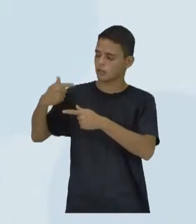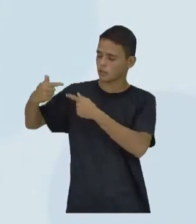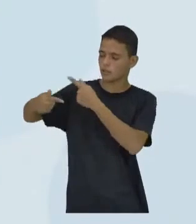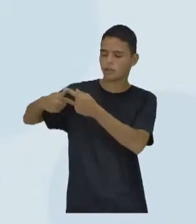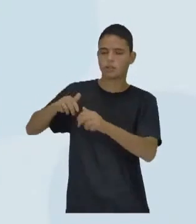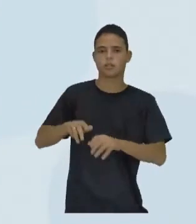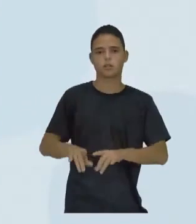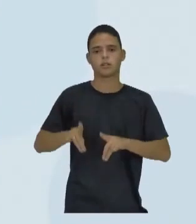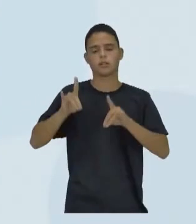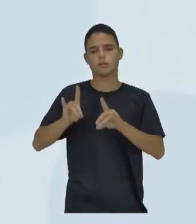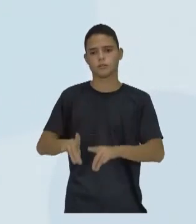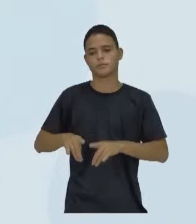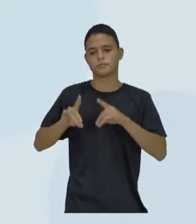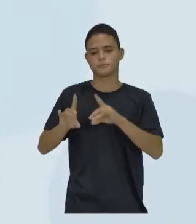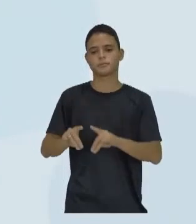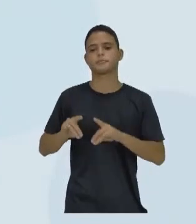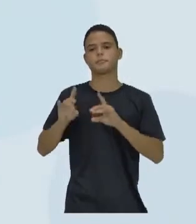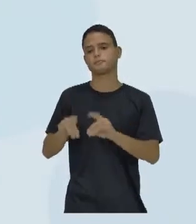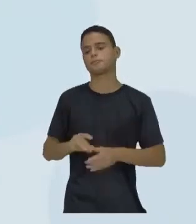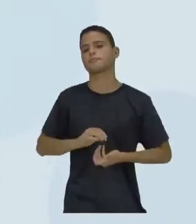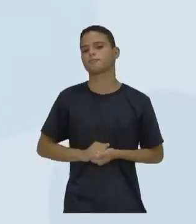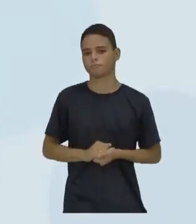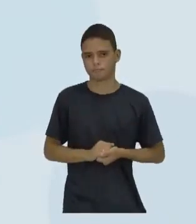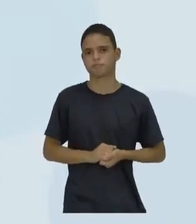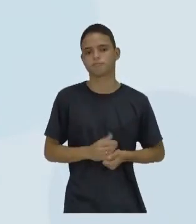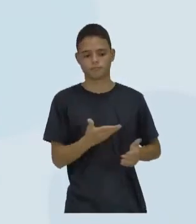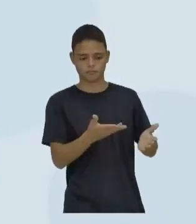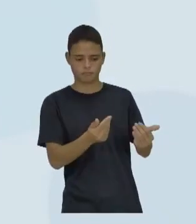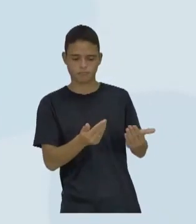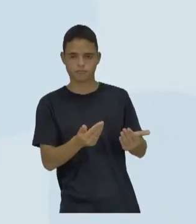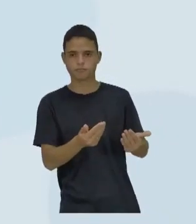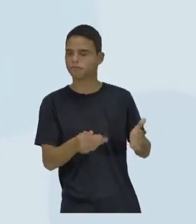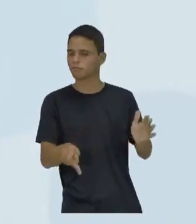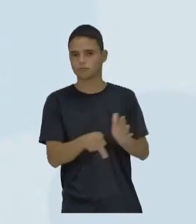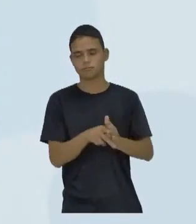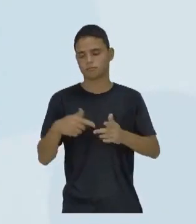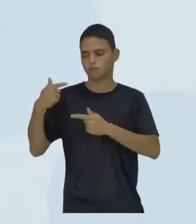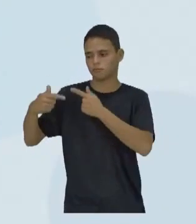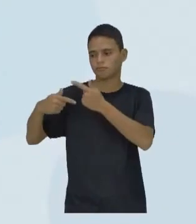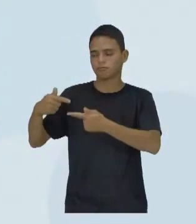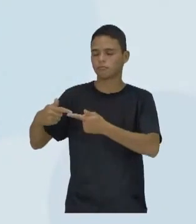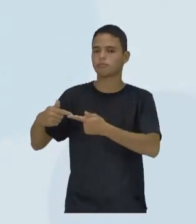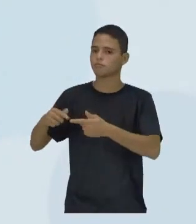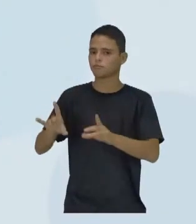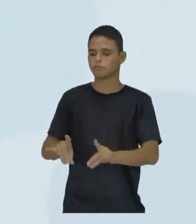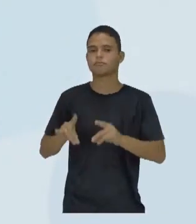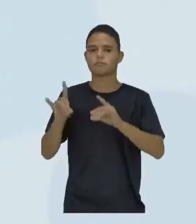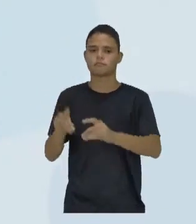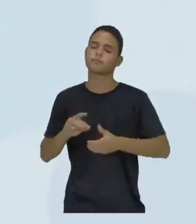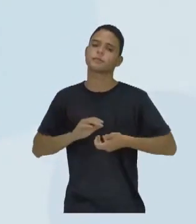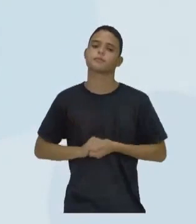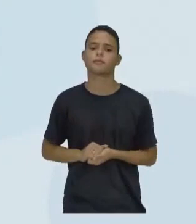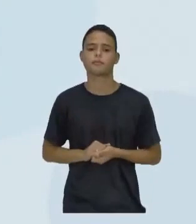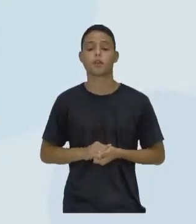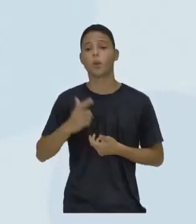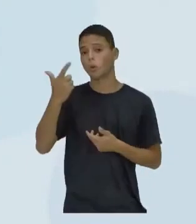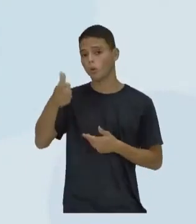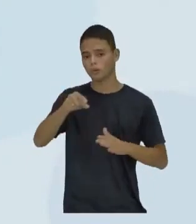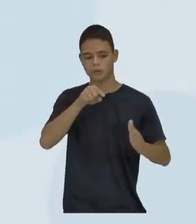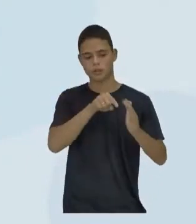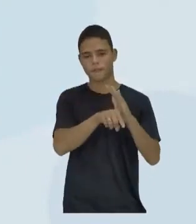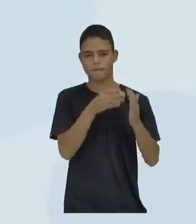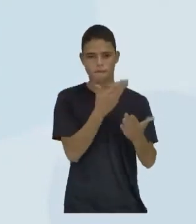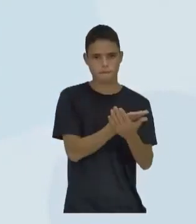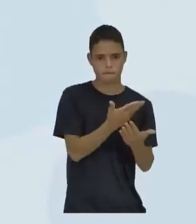seus filhos, é a geração canguru. Os entrevistados, pessoal da geração canguru. Continua no texto. Outro estudo, desta vez patrocinado